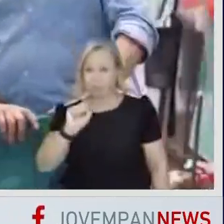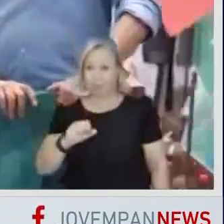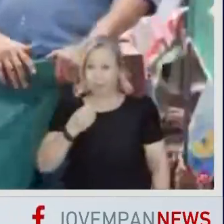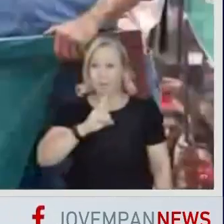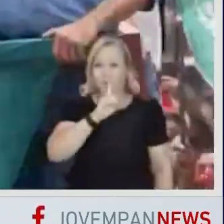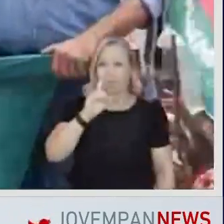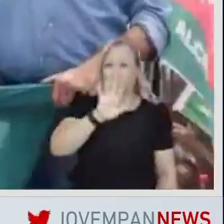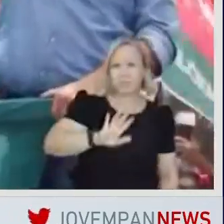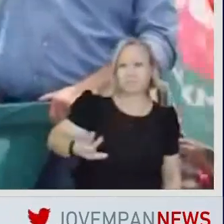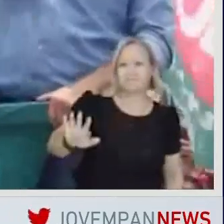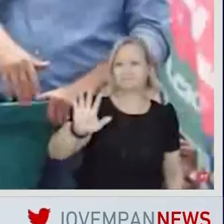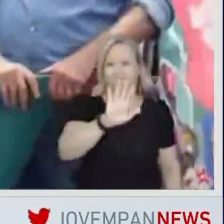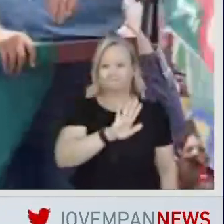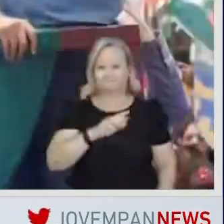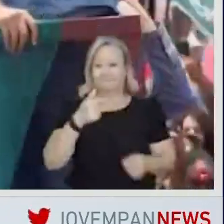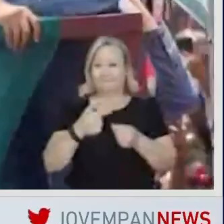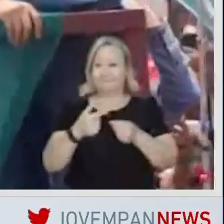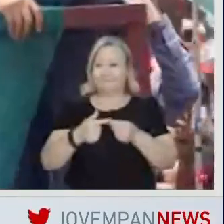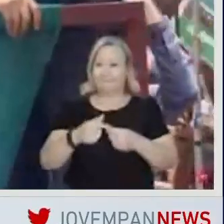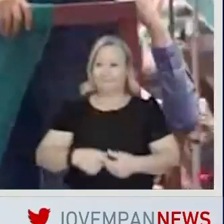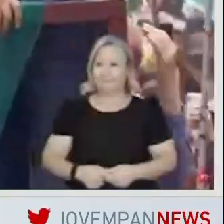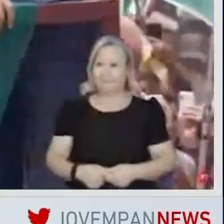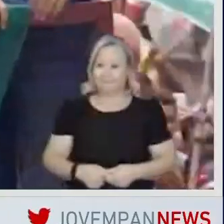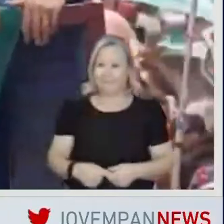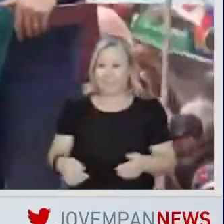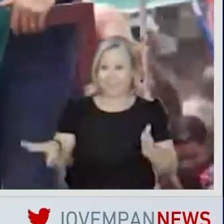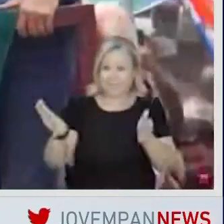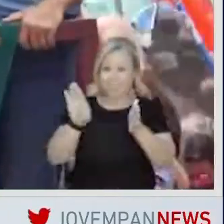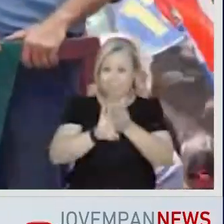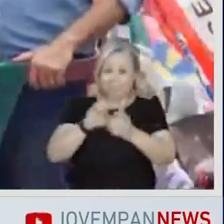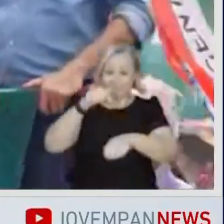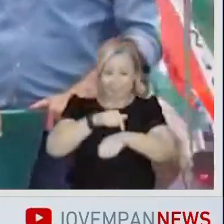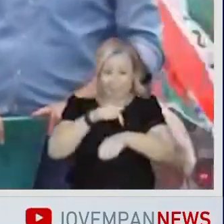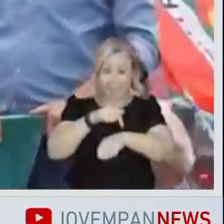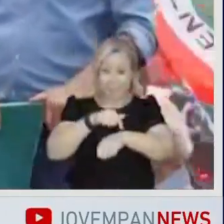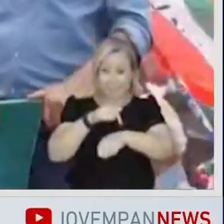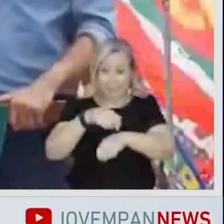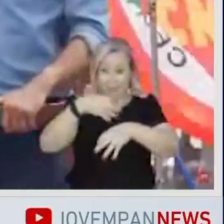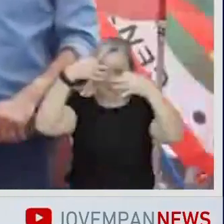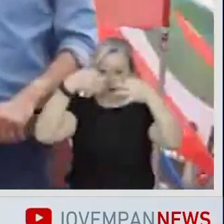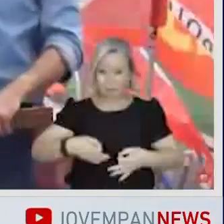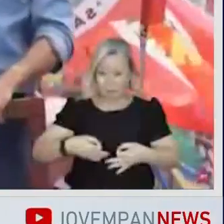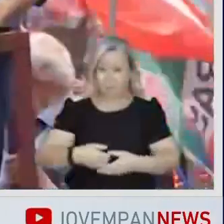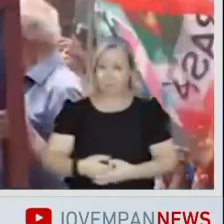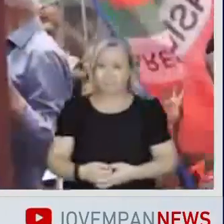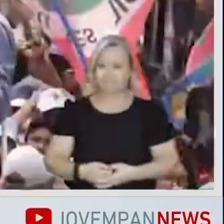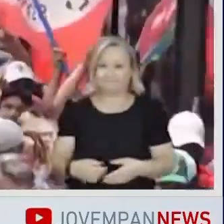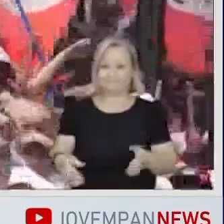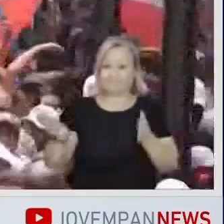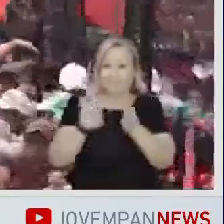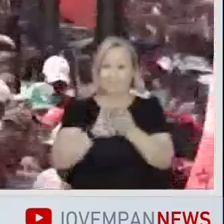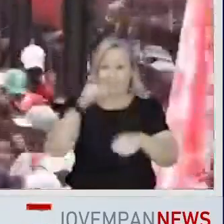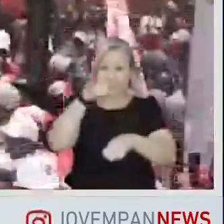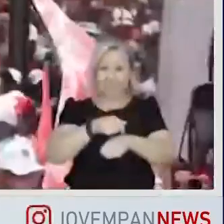sobre o aspecto ideológico, mas ele entende da questão da moradia. Ele vivenciou a questão da moradia fazendo parte de um movimento importante,